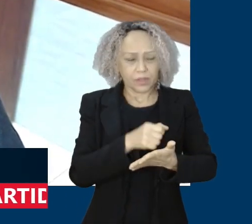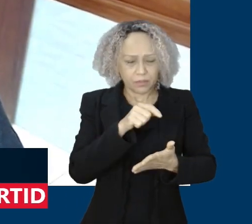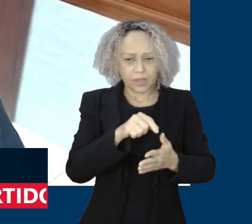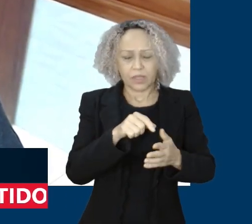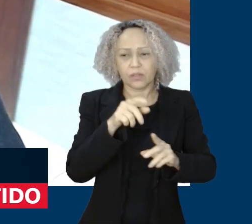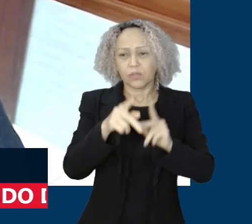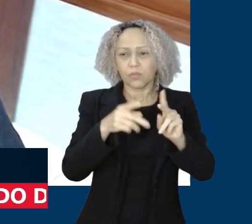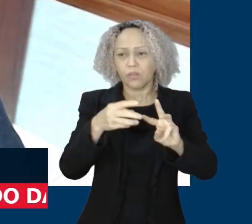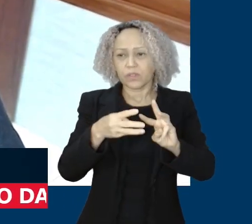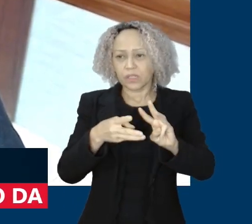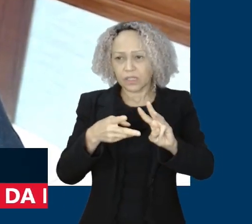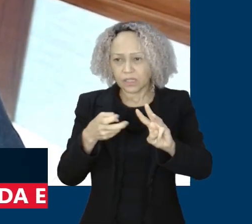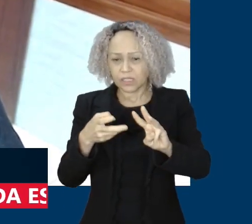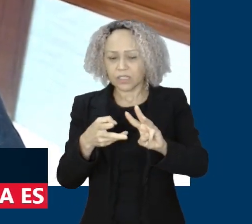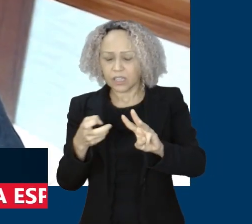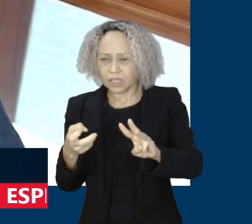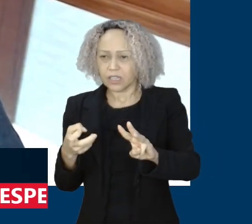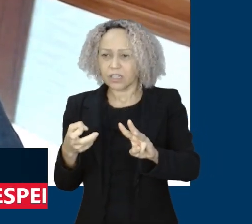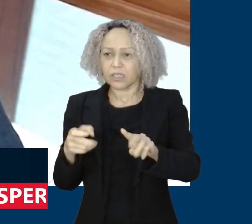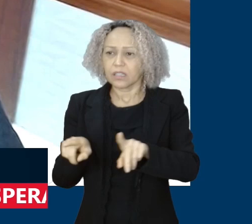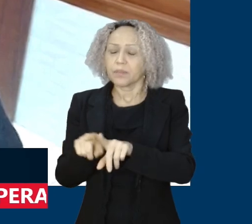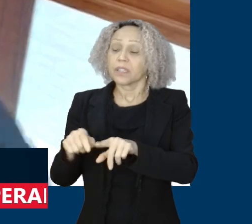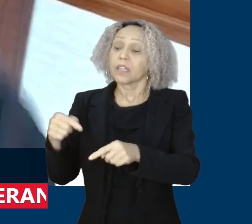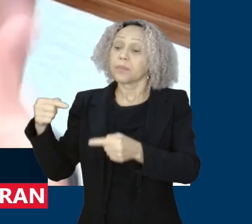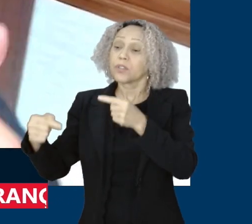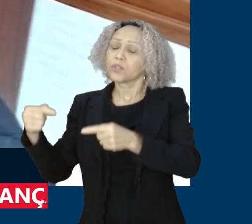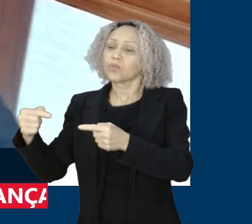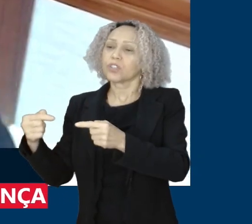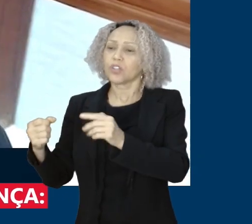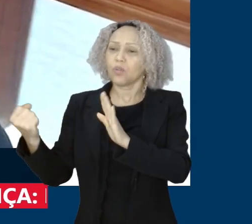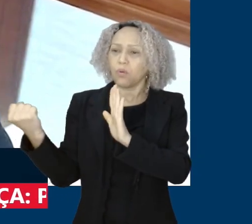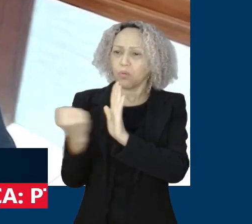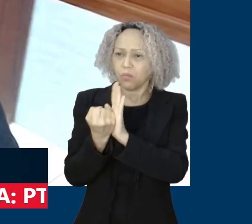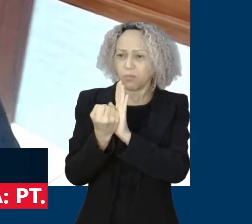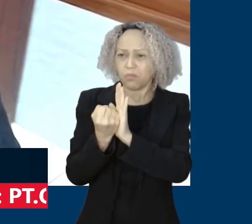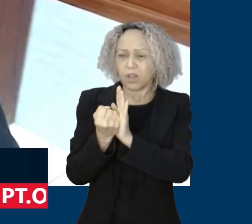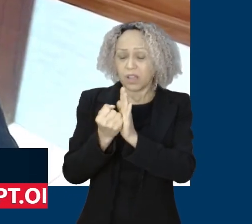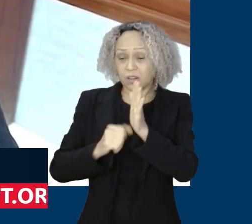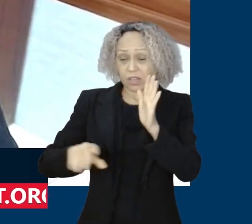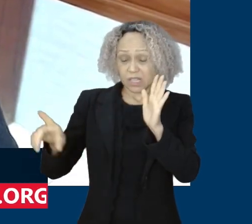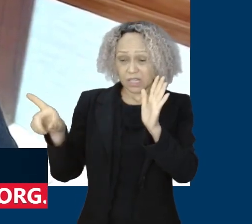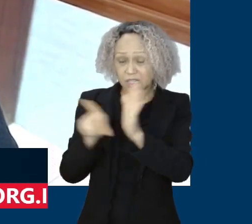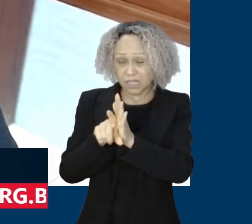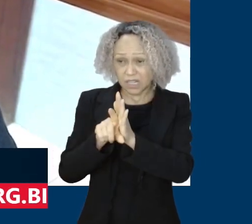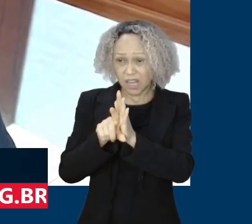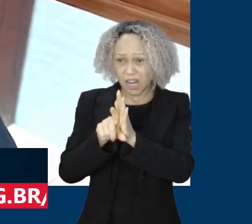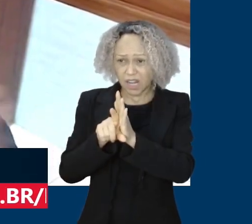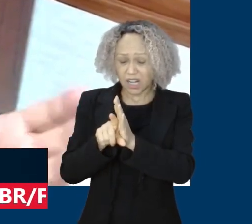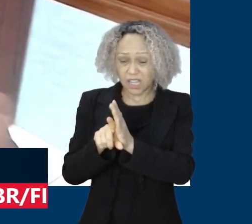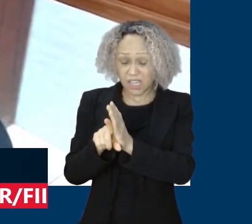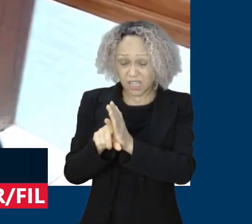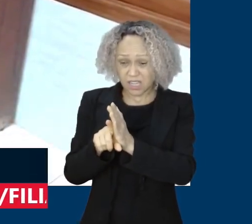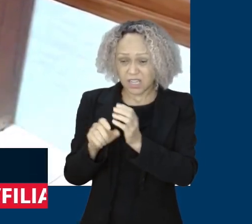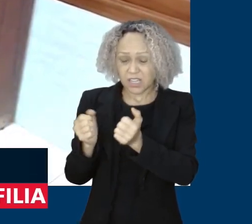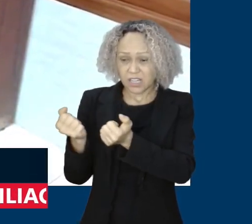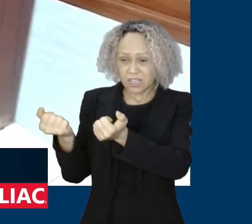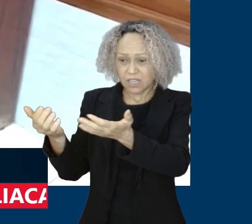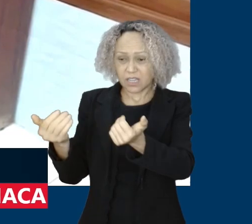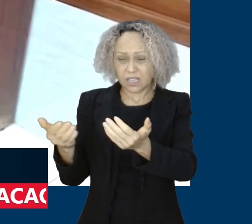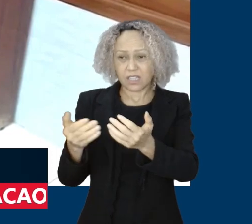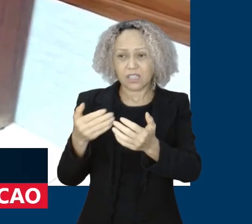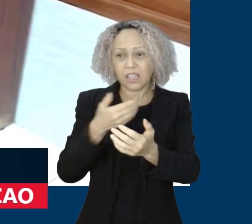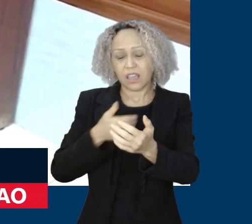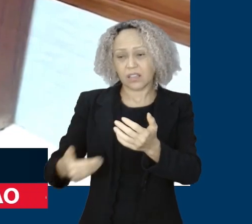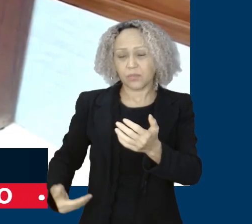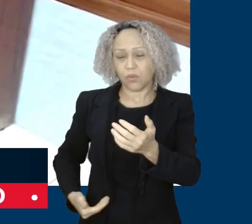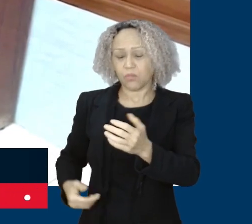indígenas, temos discutindo lá o marco temporal, lá já fiz audiência pública na Comissão de Direitos Humanos, porque eu acho que é um ataque à